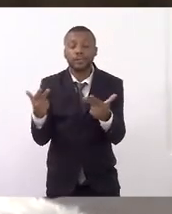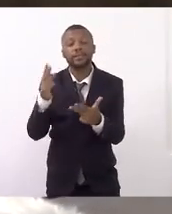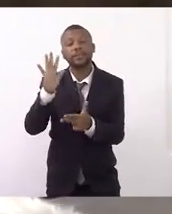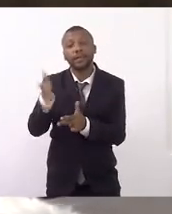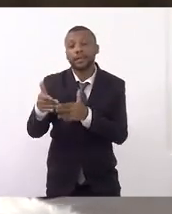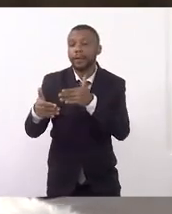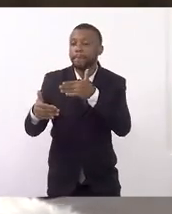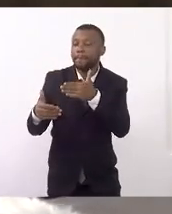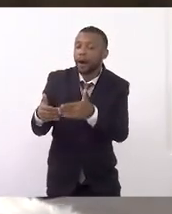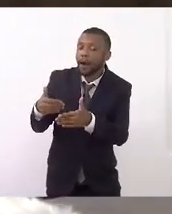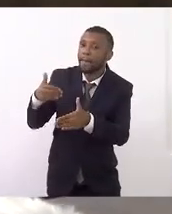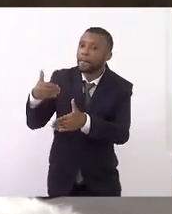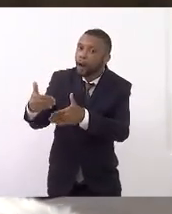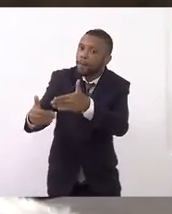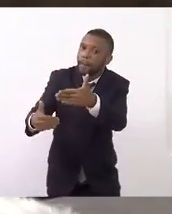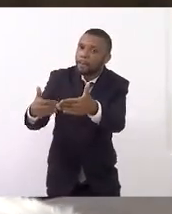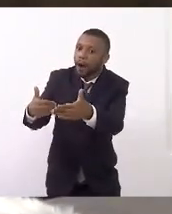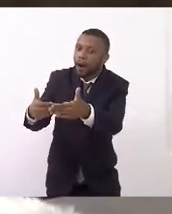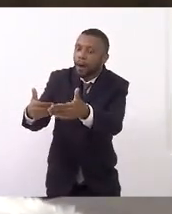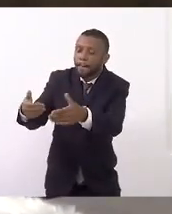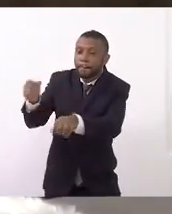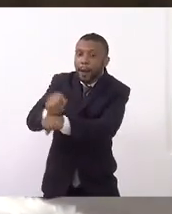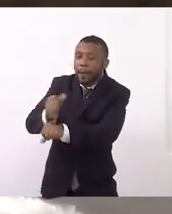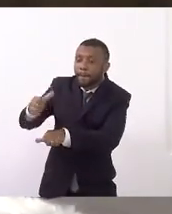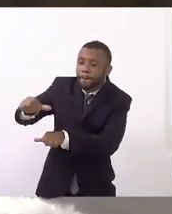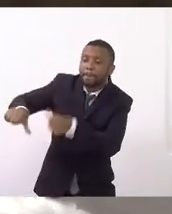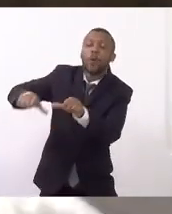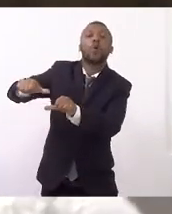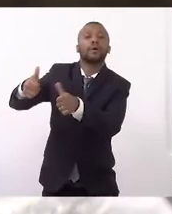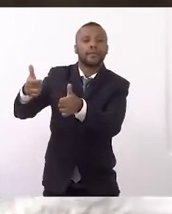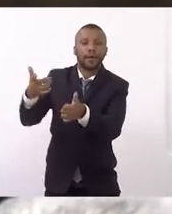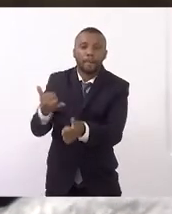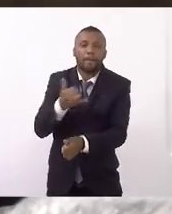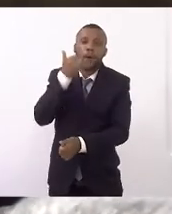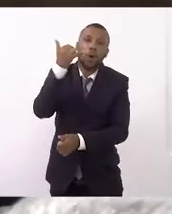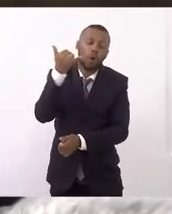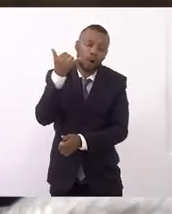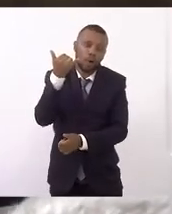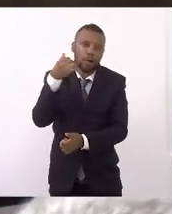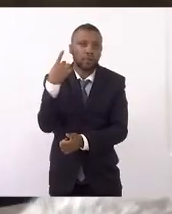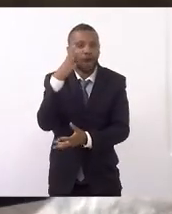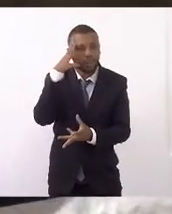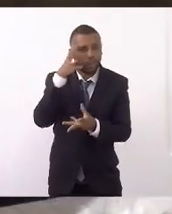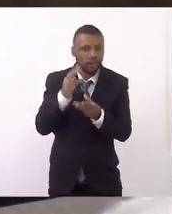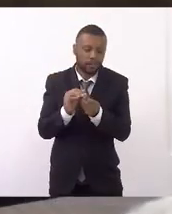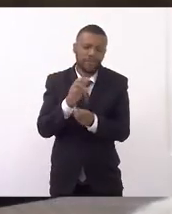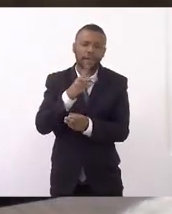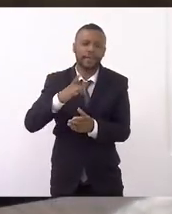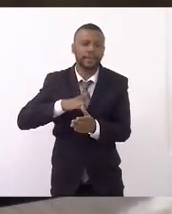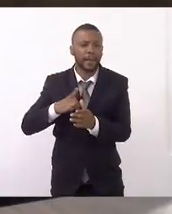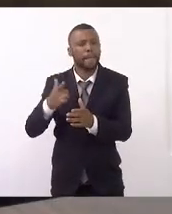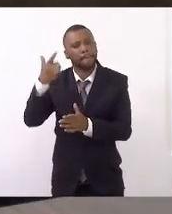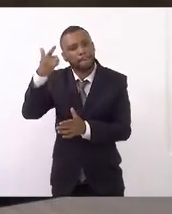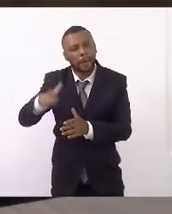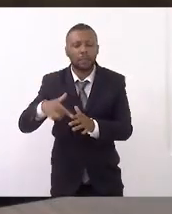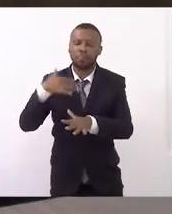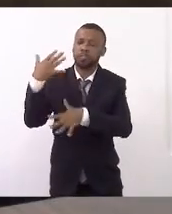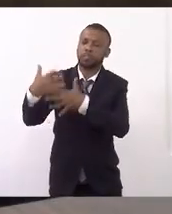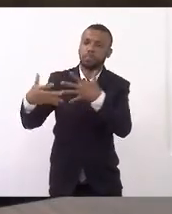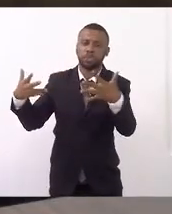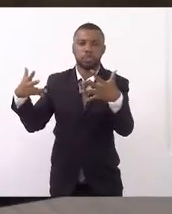andamento. E, no nosso entendimento, isso causará ainda mais confusão. O grupo de trabalho se